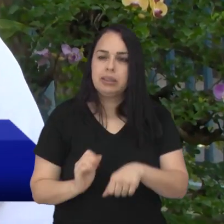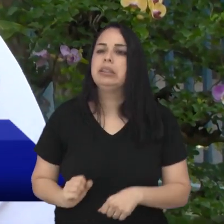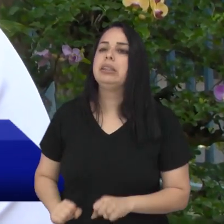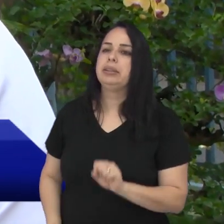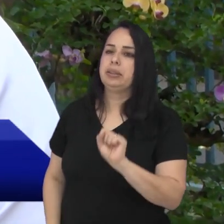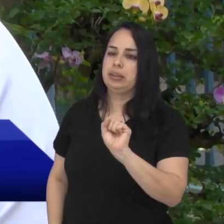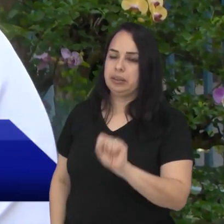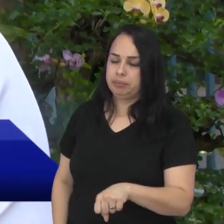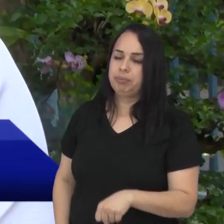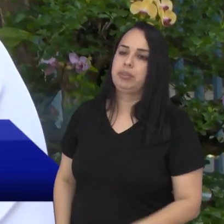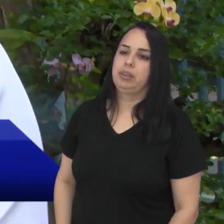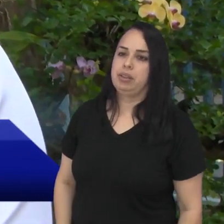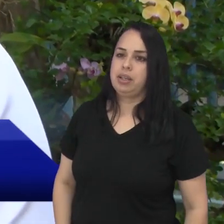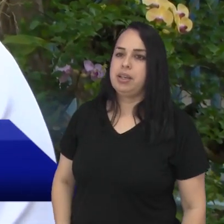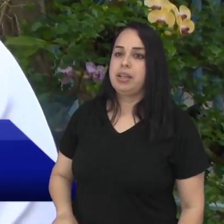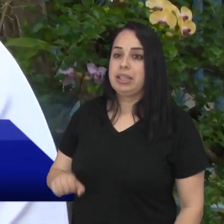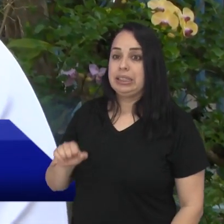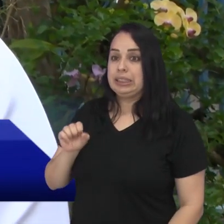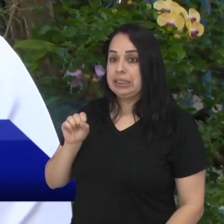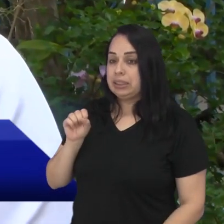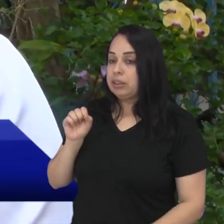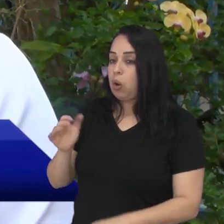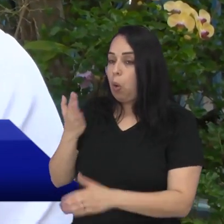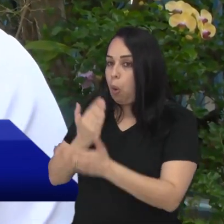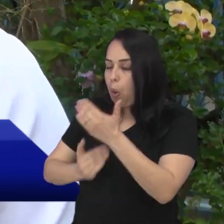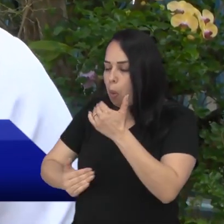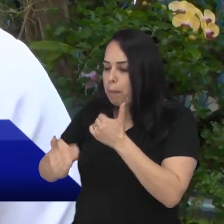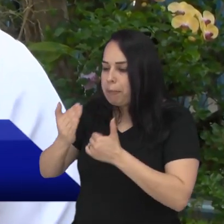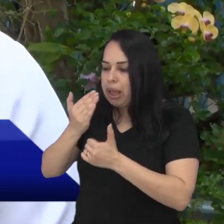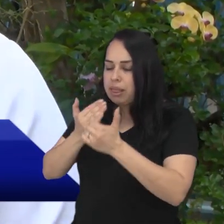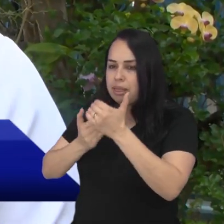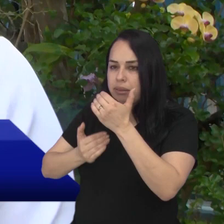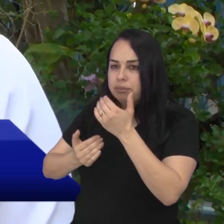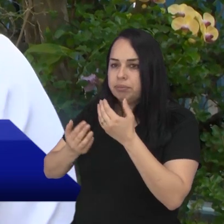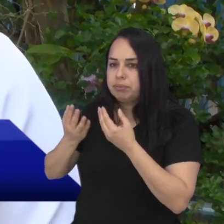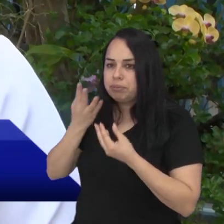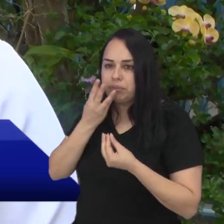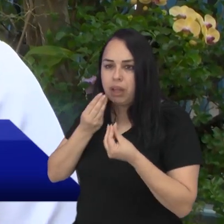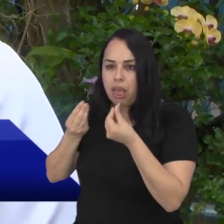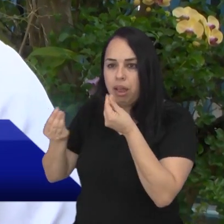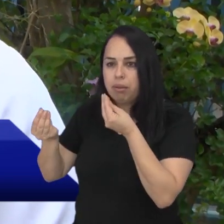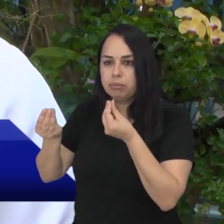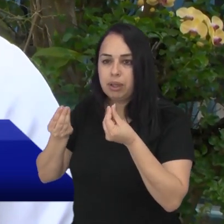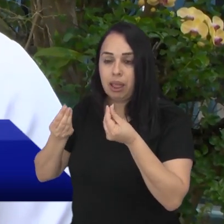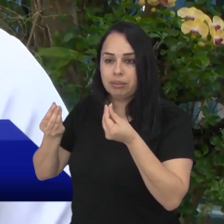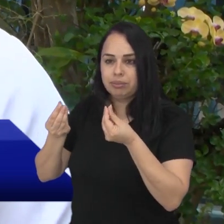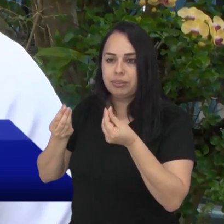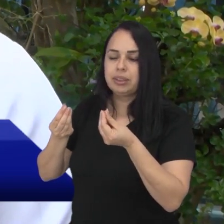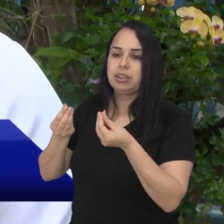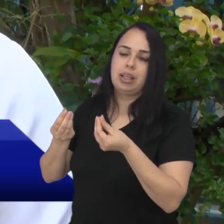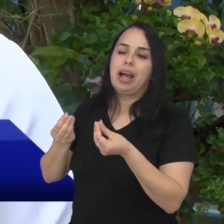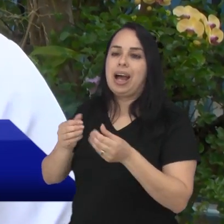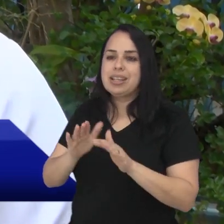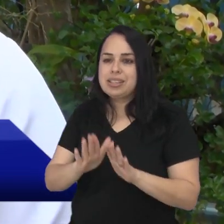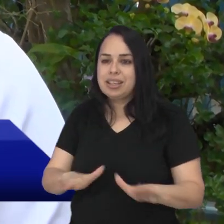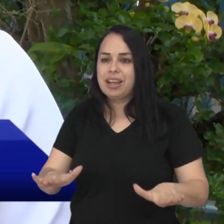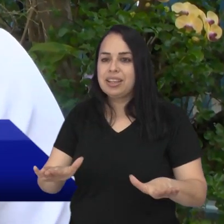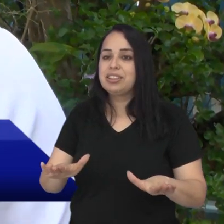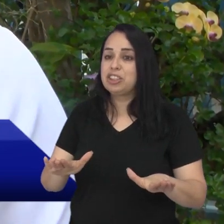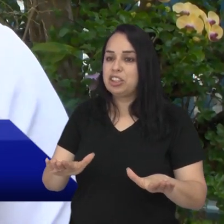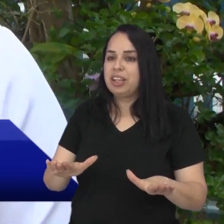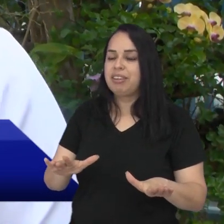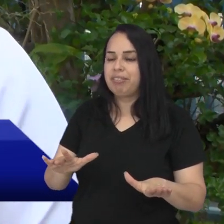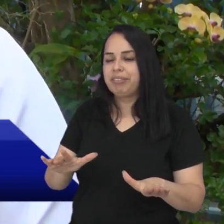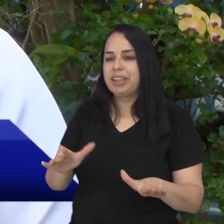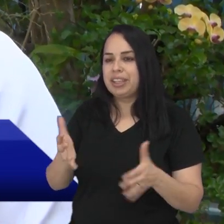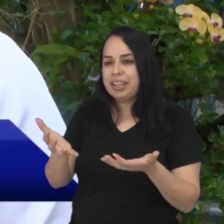futuro? Sim, quanto mais cedo, como eu disse, elas podem aguçar inclusive o paladar. A gente fala que a criança ela já tem